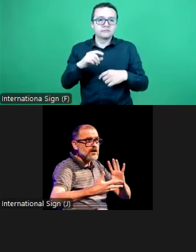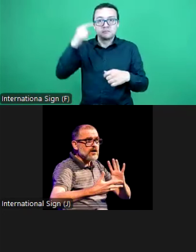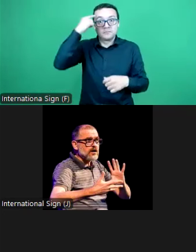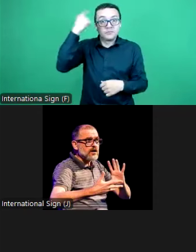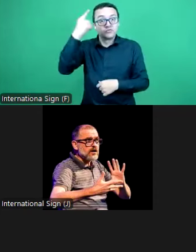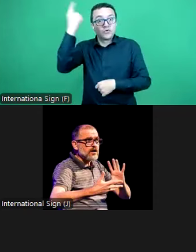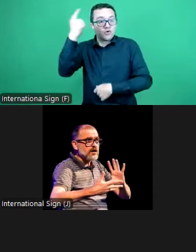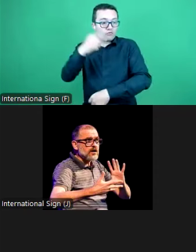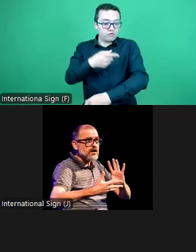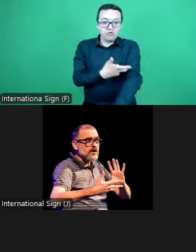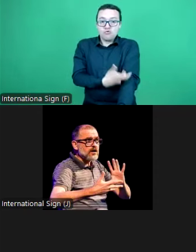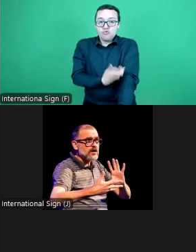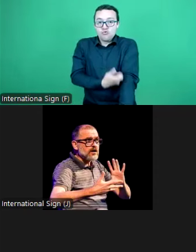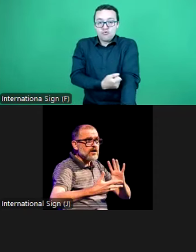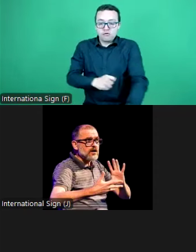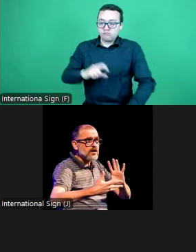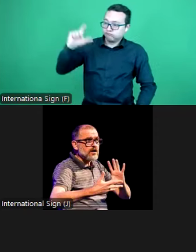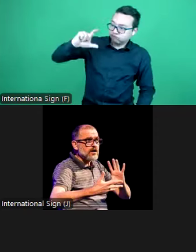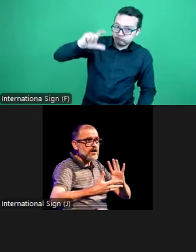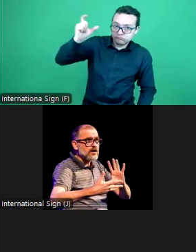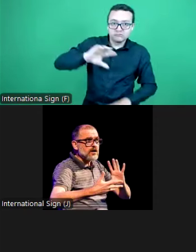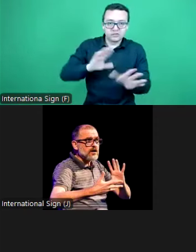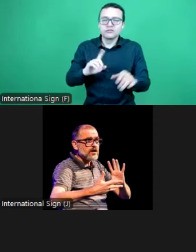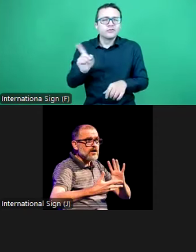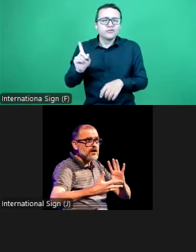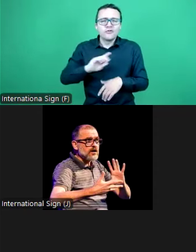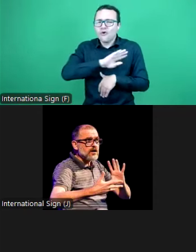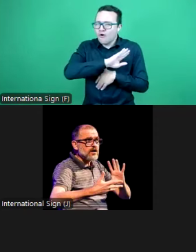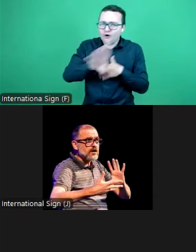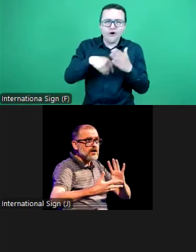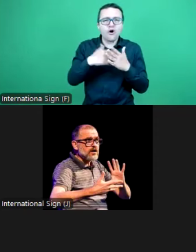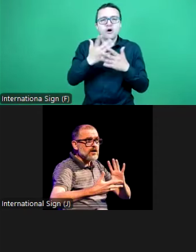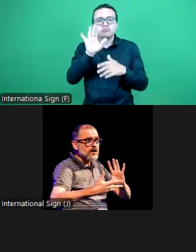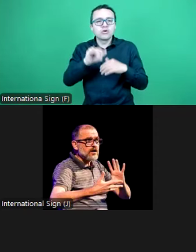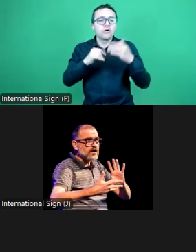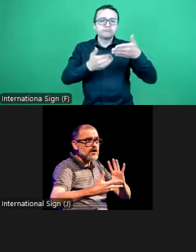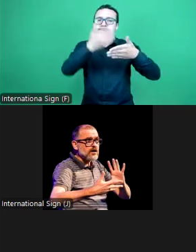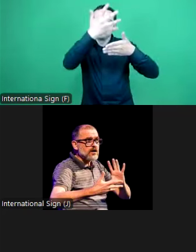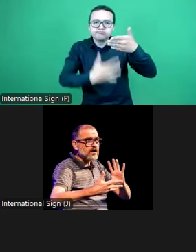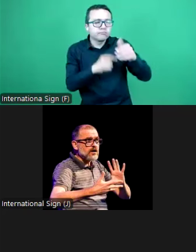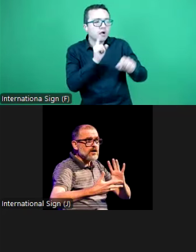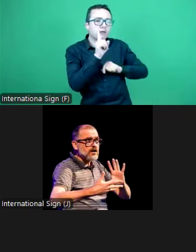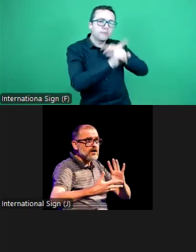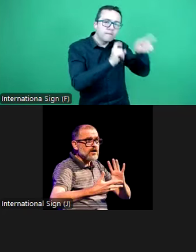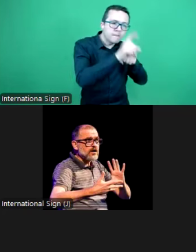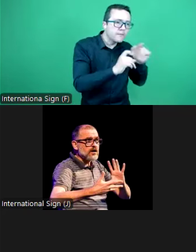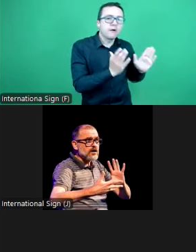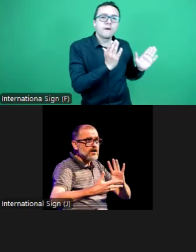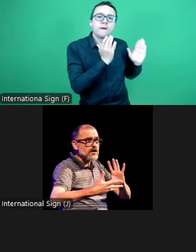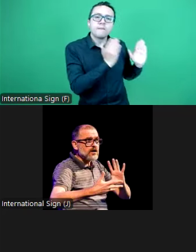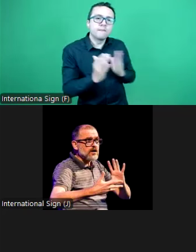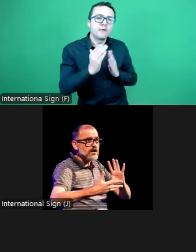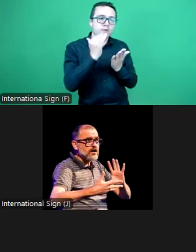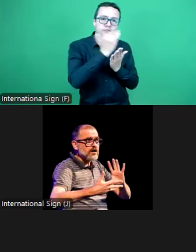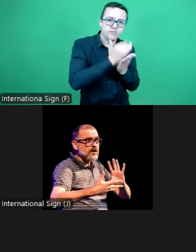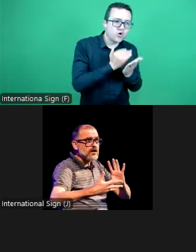de saúde, não somente o diagnóstico e o laboratório, tudo aquilo que tem a ver com as disciplinas clínicas e os programas de